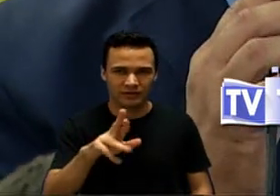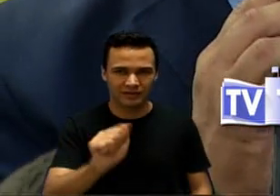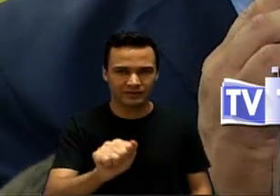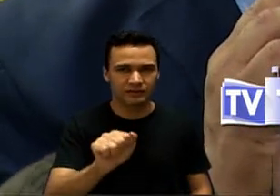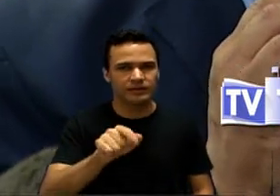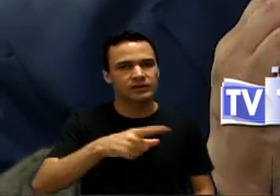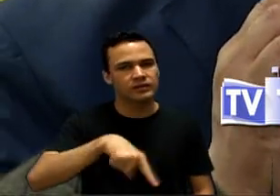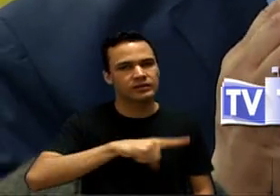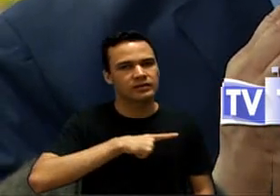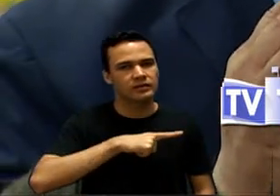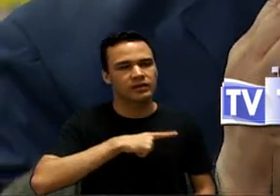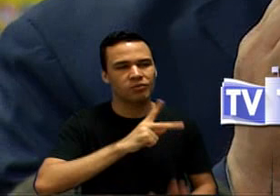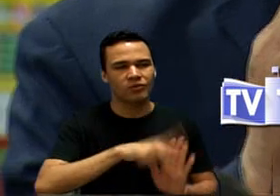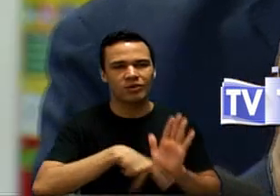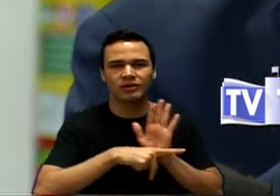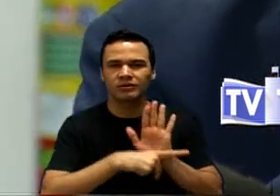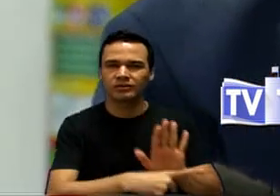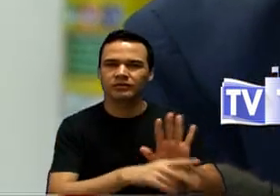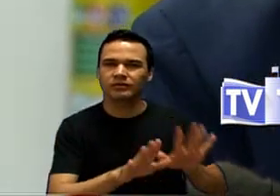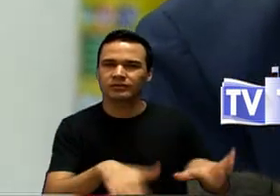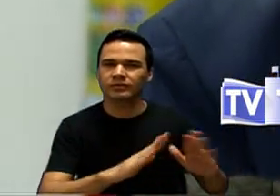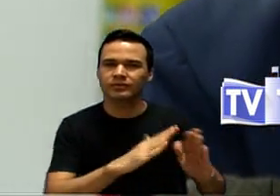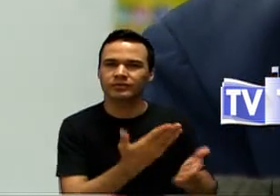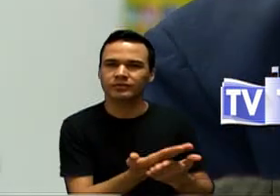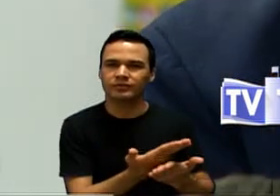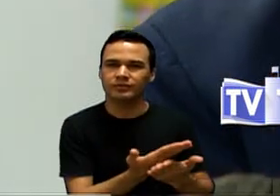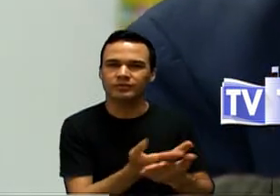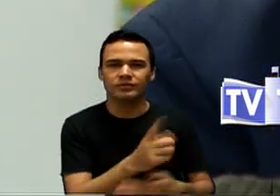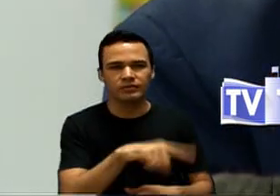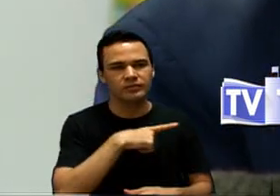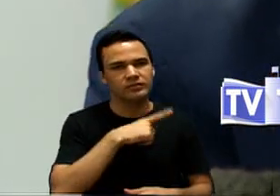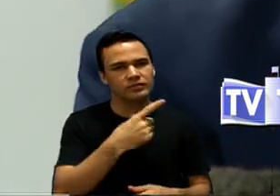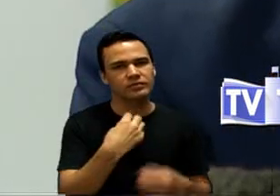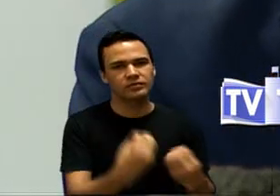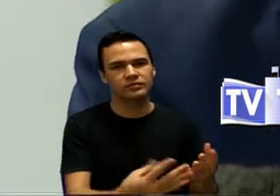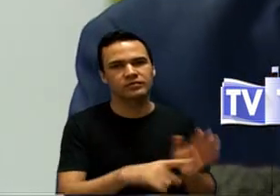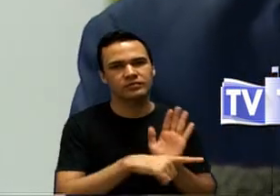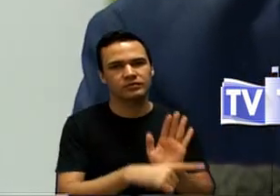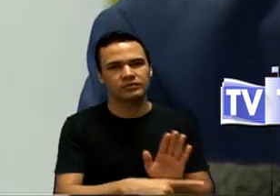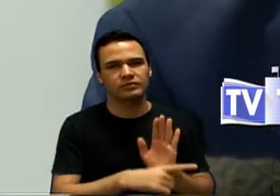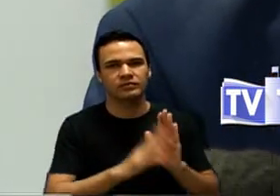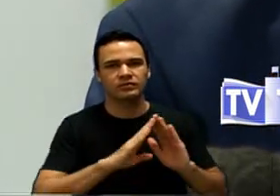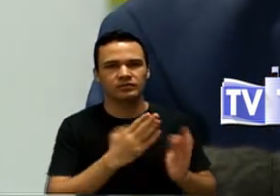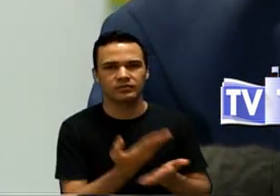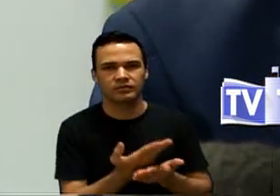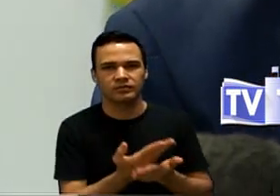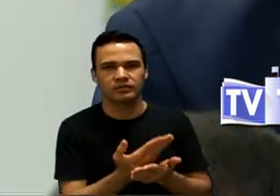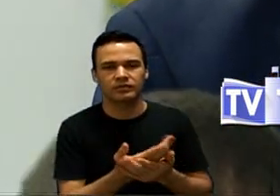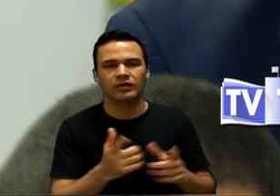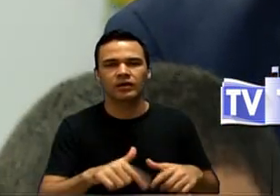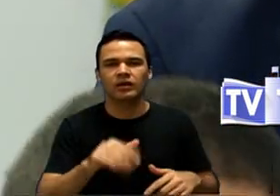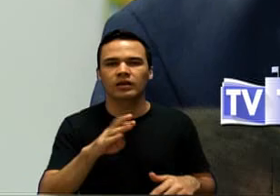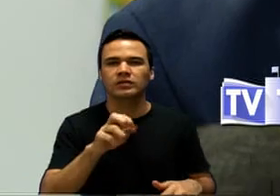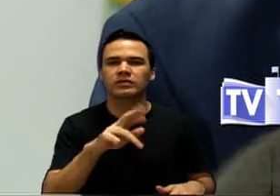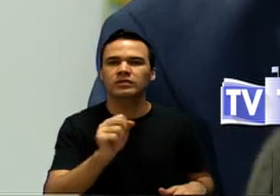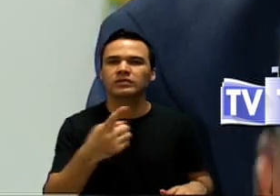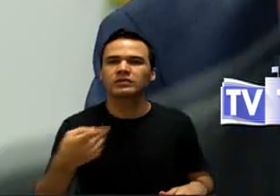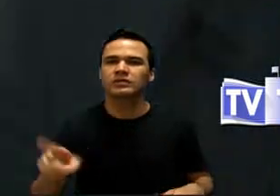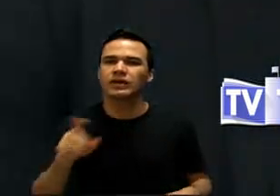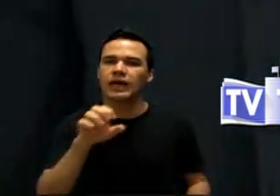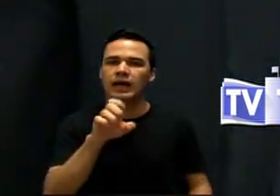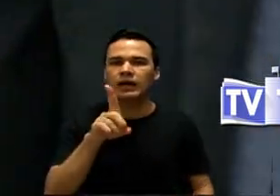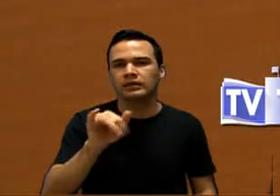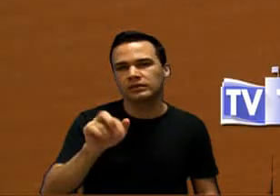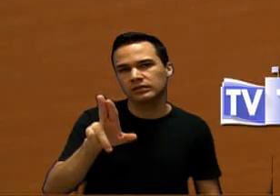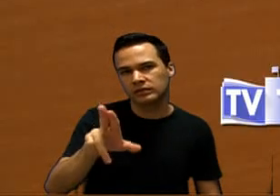o que trouxe esse benefício, ganharam esse prêmio da Nestlé e foi investido na escola que fica ali na Vila Barão, que é a professor